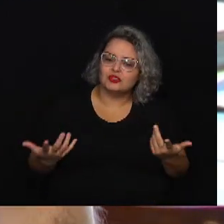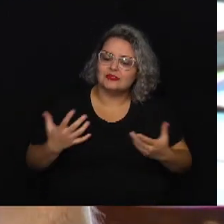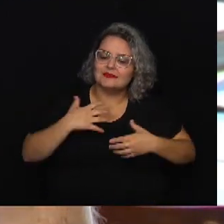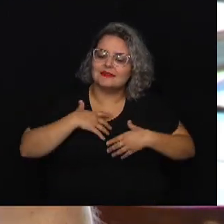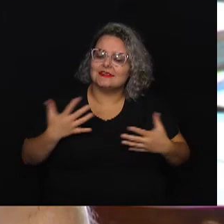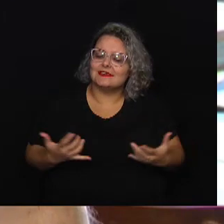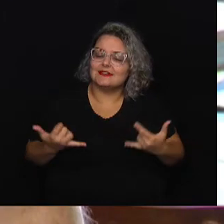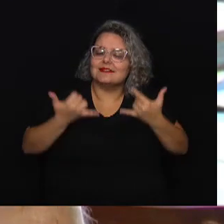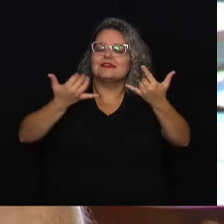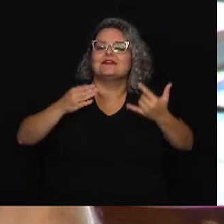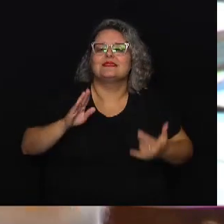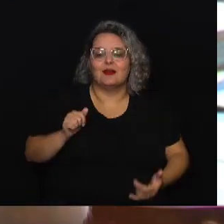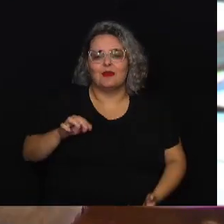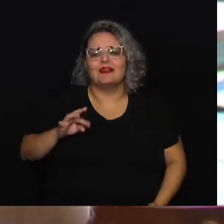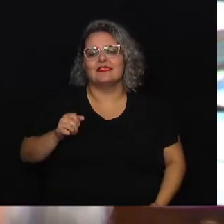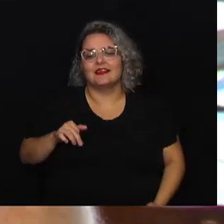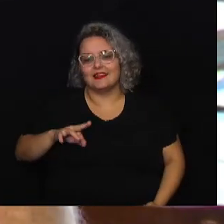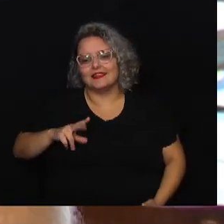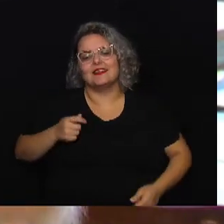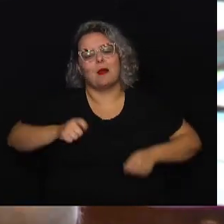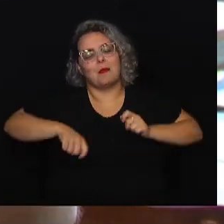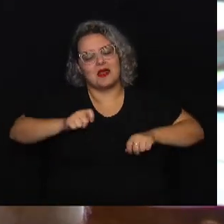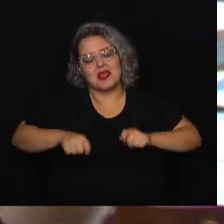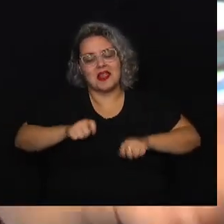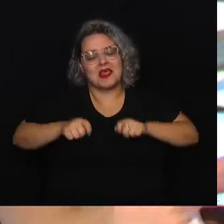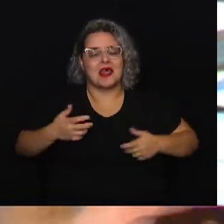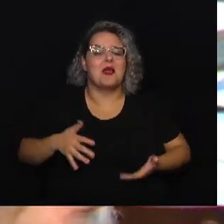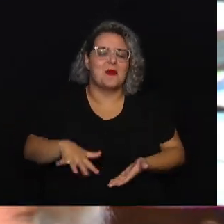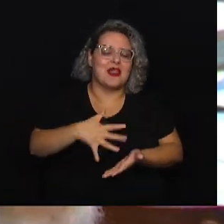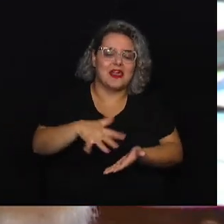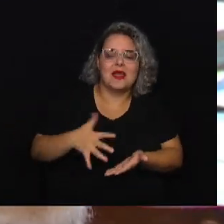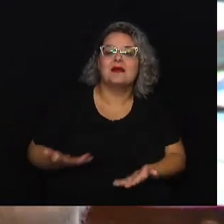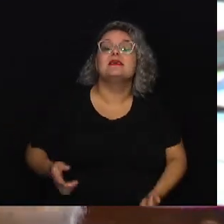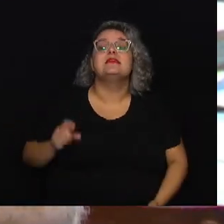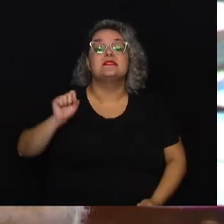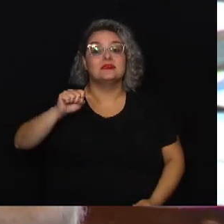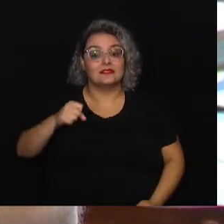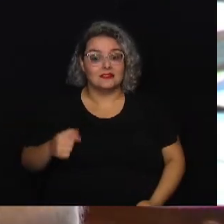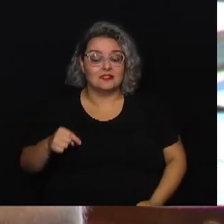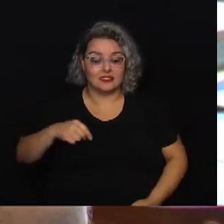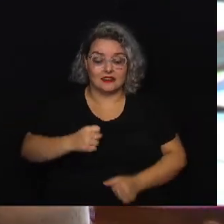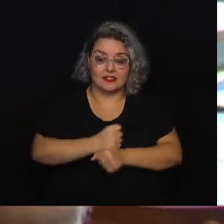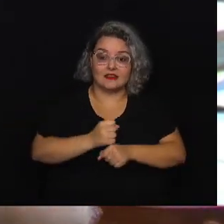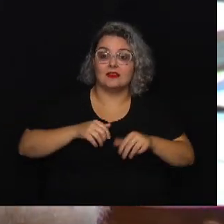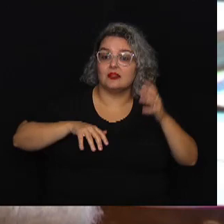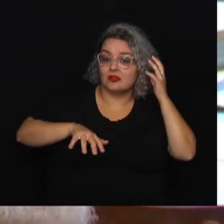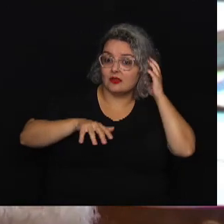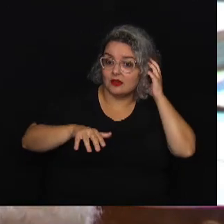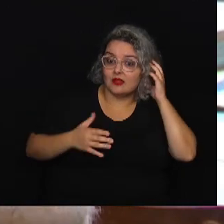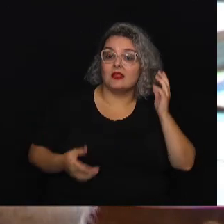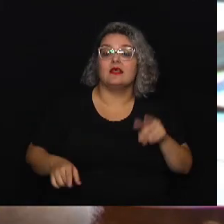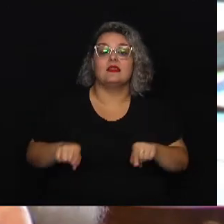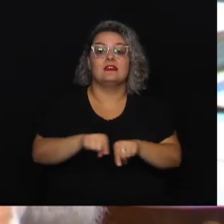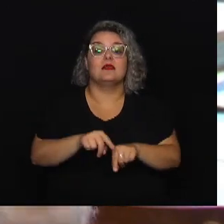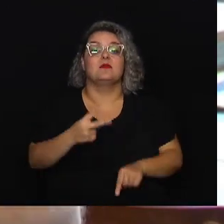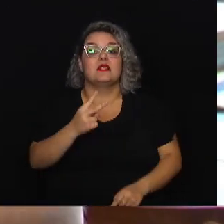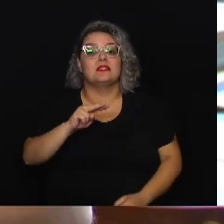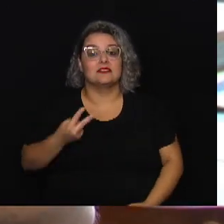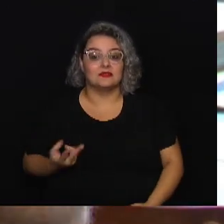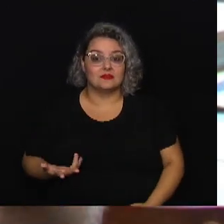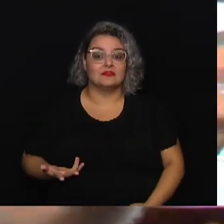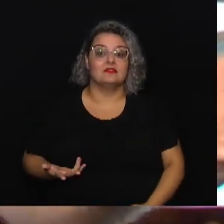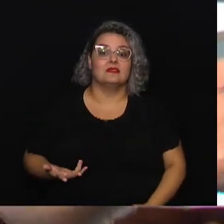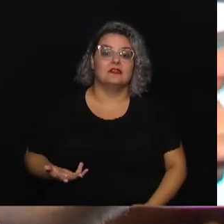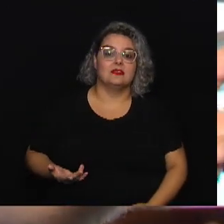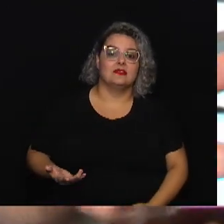energia da bateria, né? Exatamente. Esse ano também, além do DJ Maurício Tonetti, a gente tem pela segunda vez os